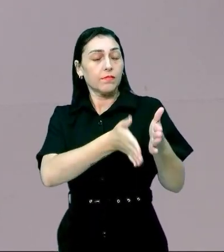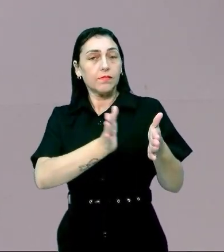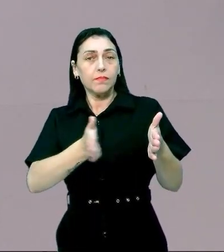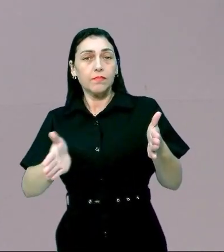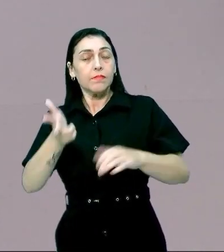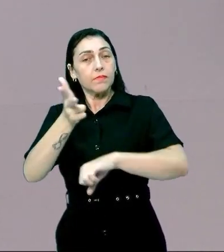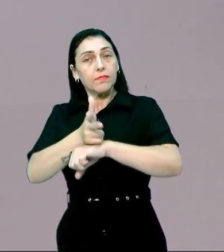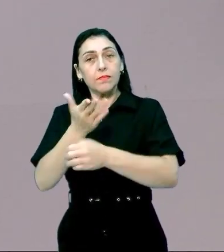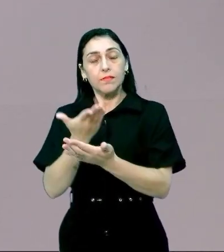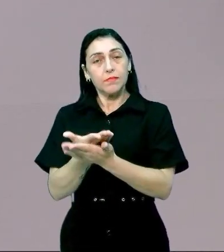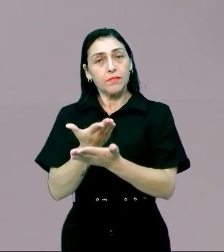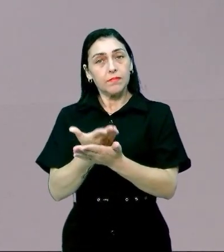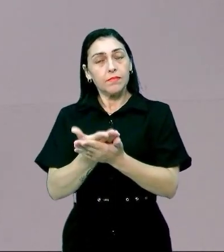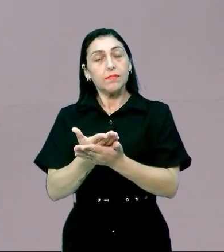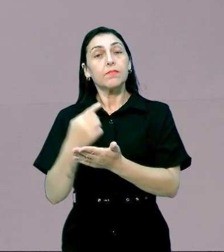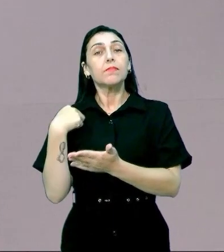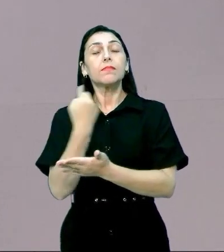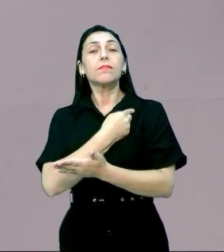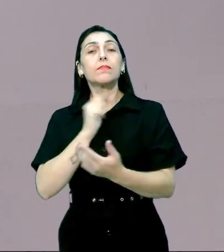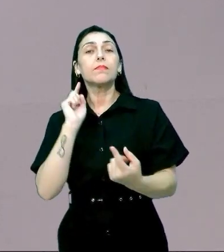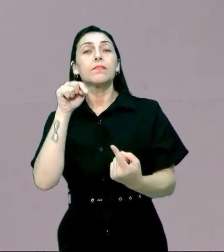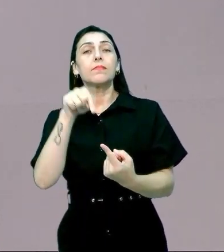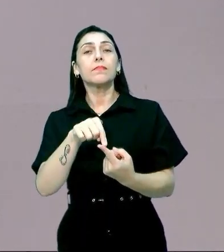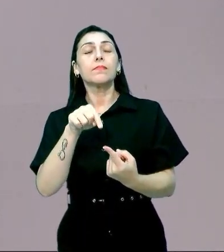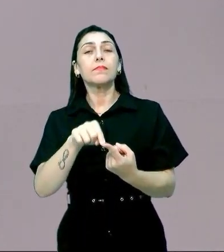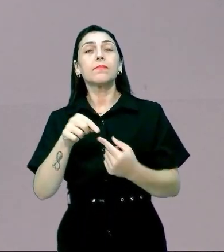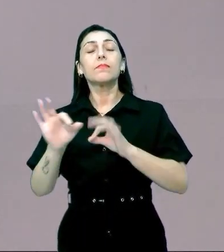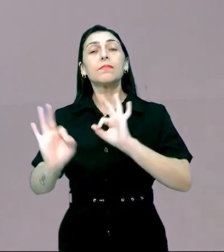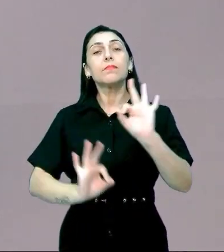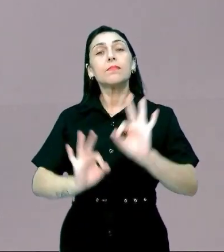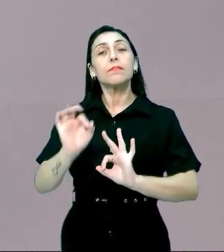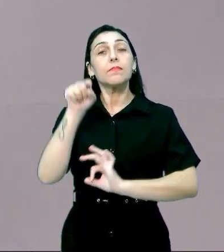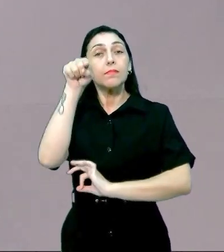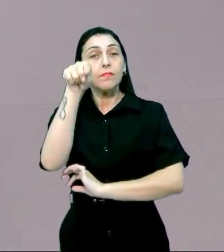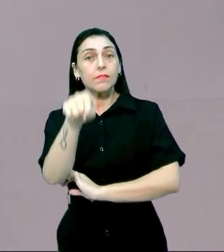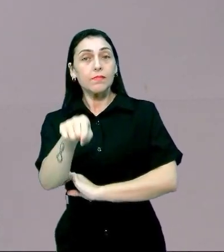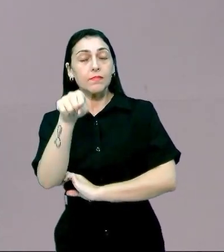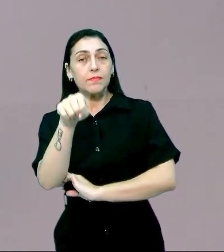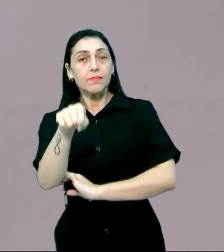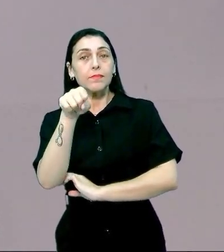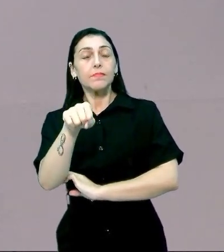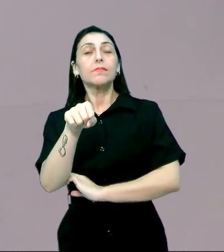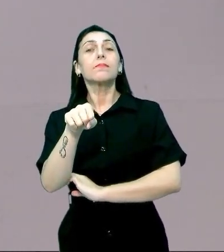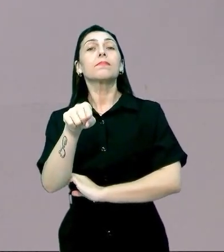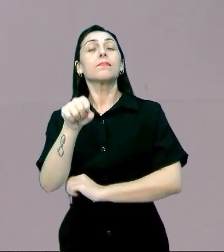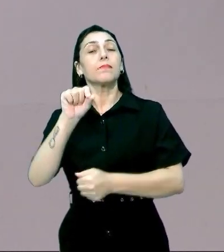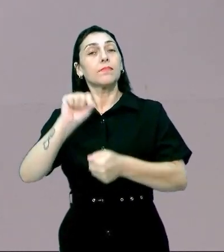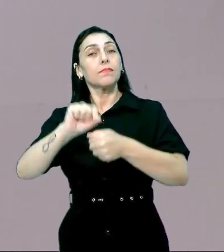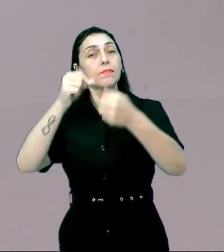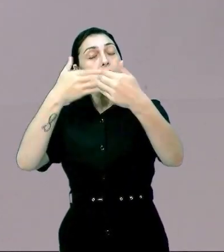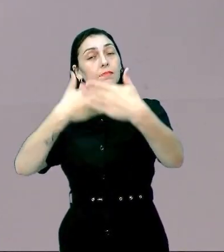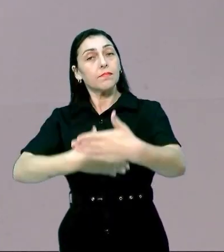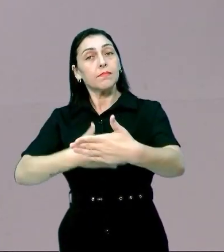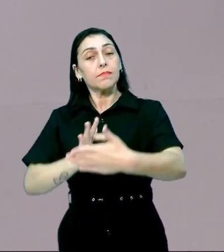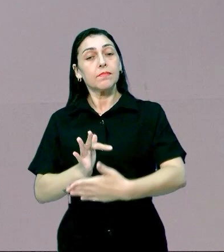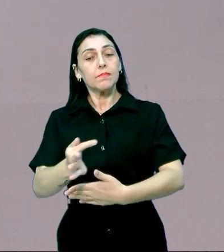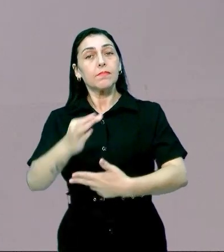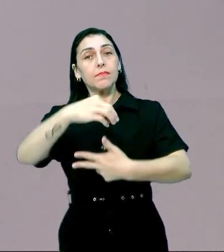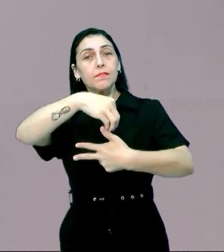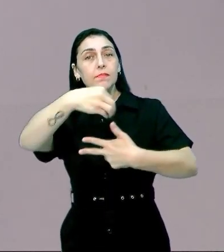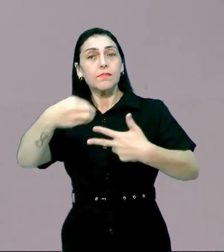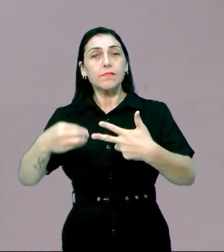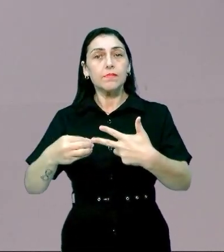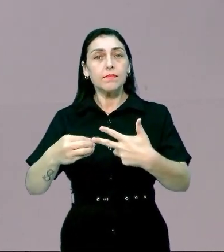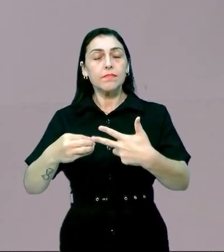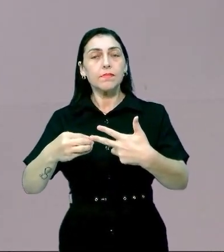de videoaulas em que o nosso objetivo é preparar você para se submeter brevemente ao